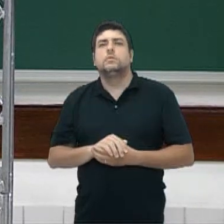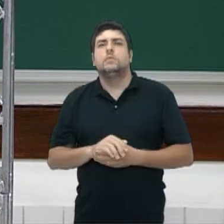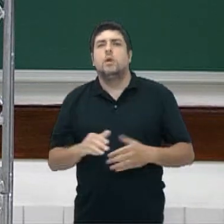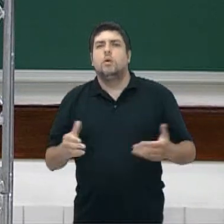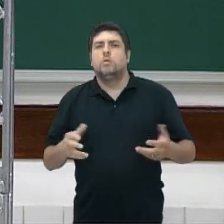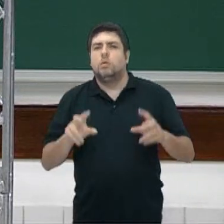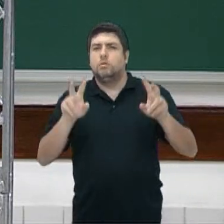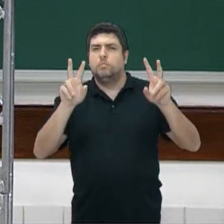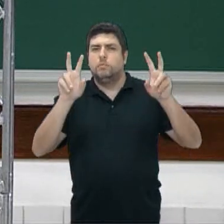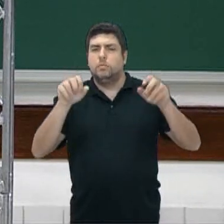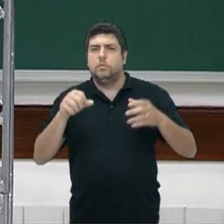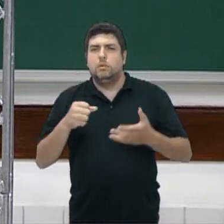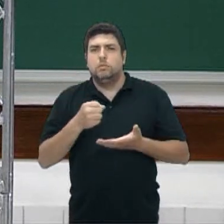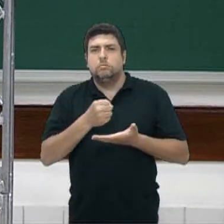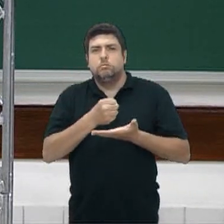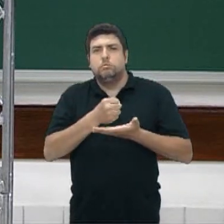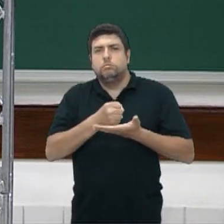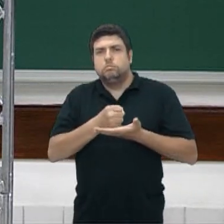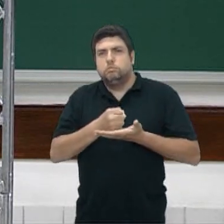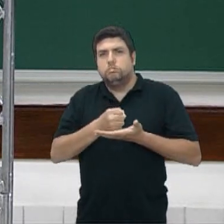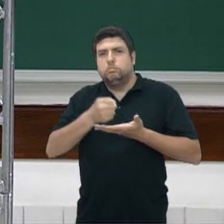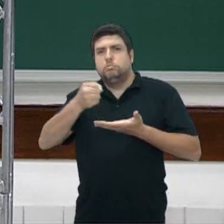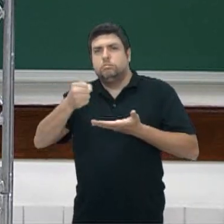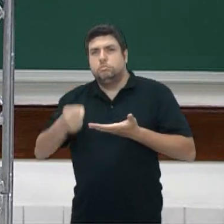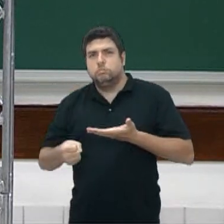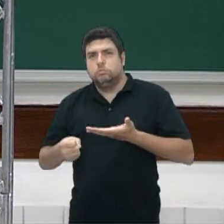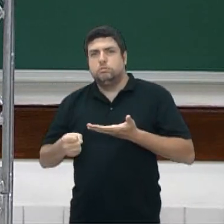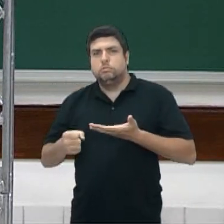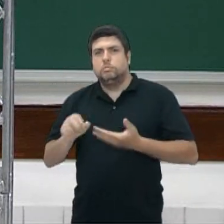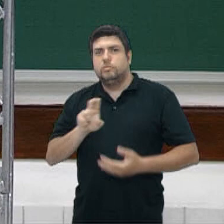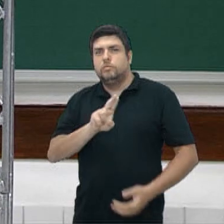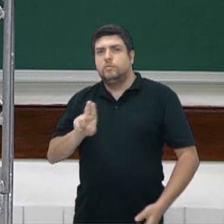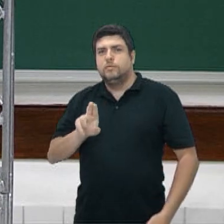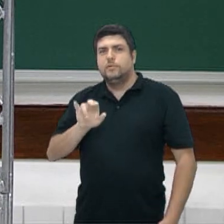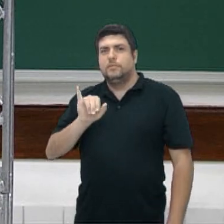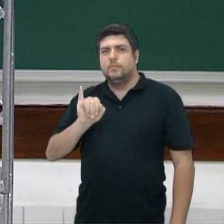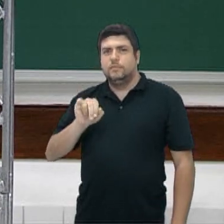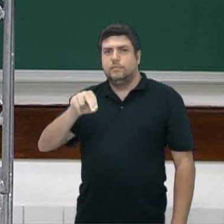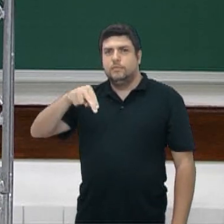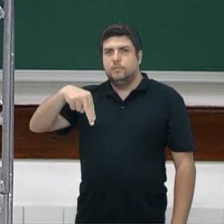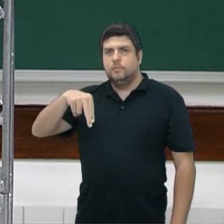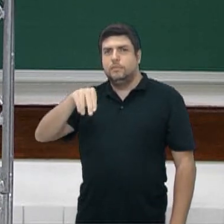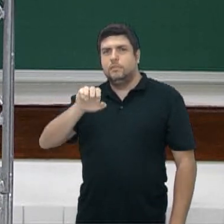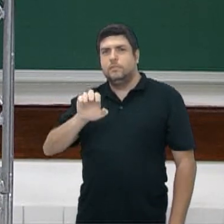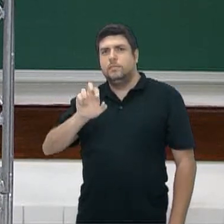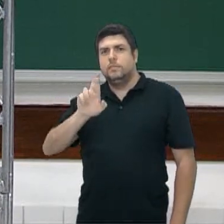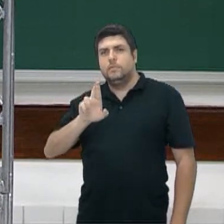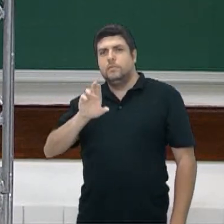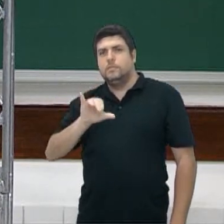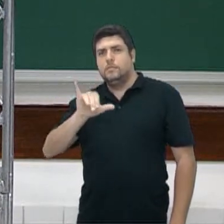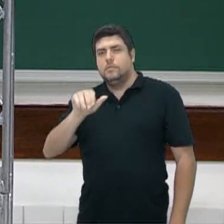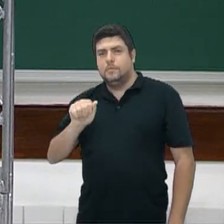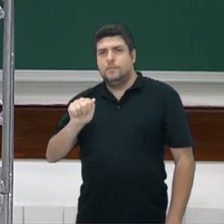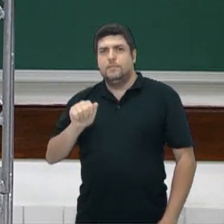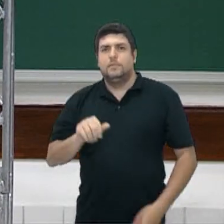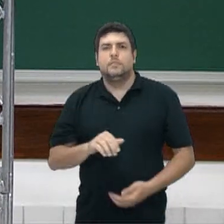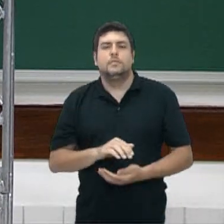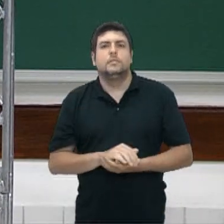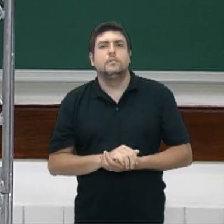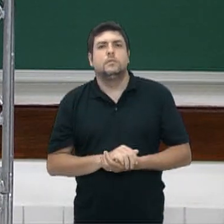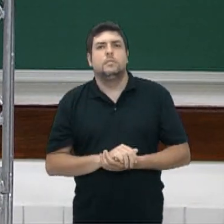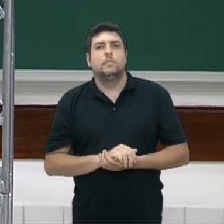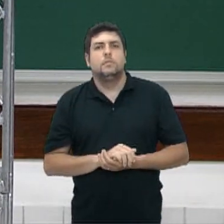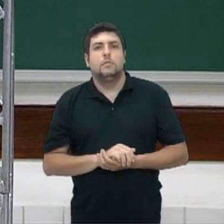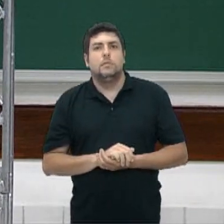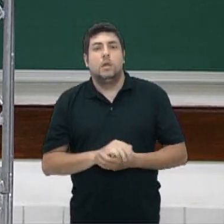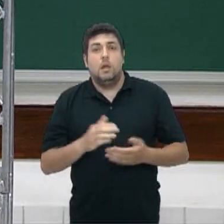sobre inércia. Bem, essa aqui é a aula número 18. Na aula número 16 e 17 nós já falamos sobre